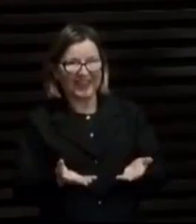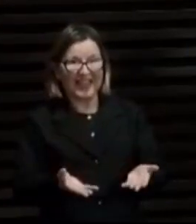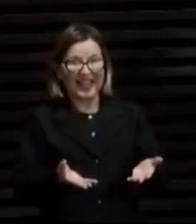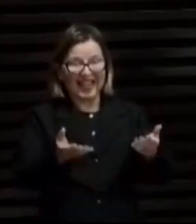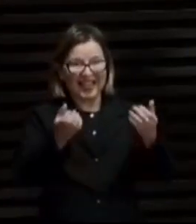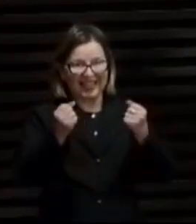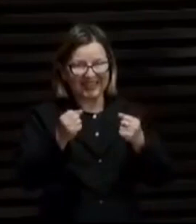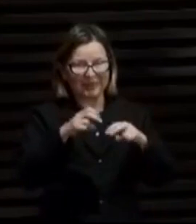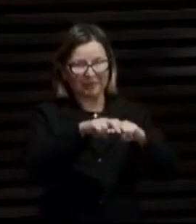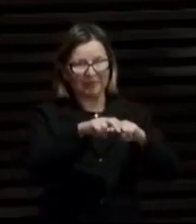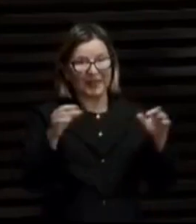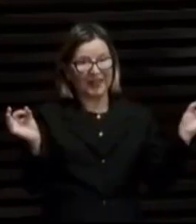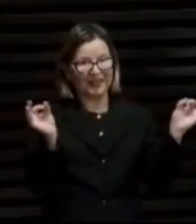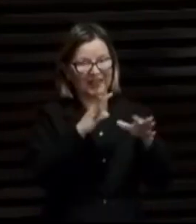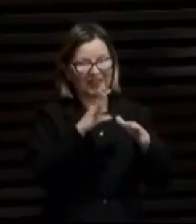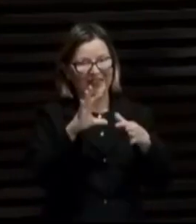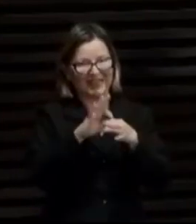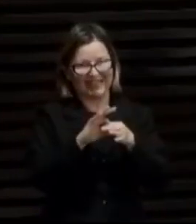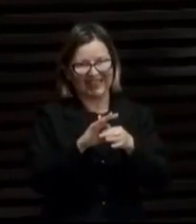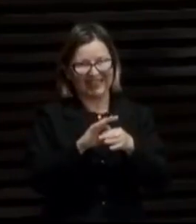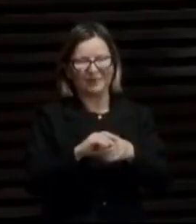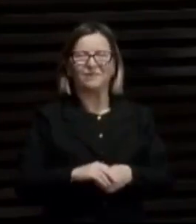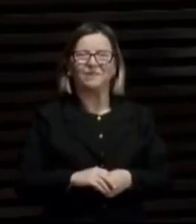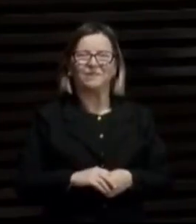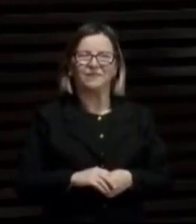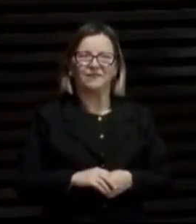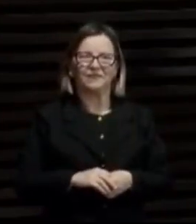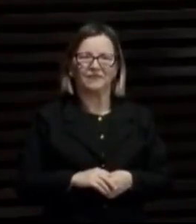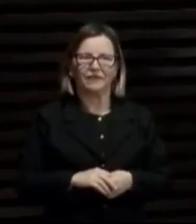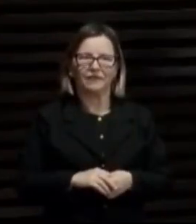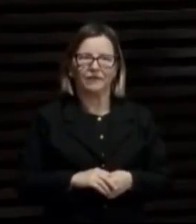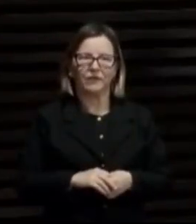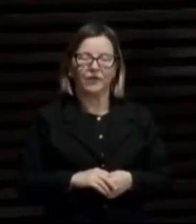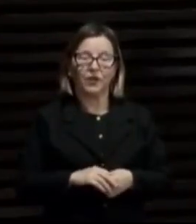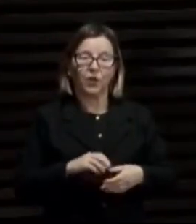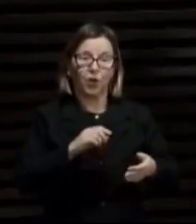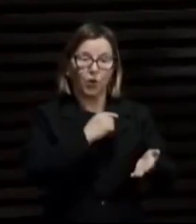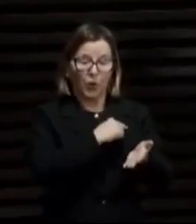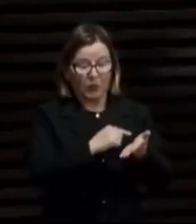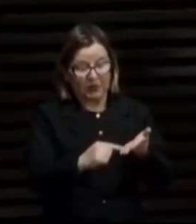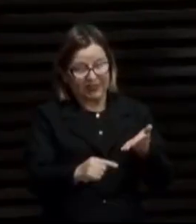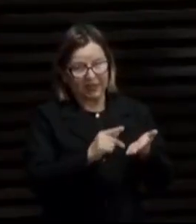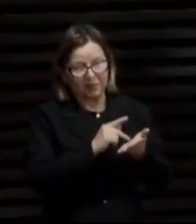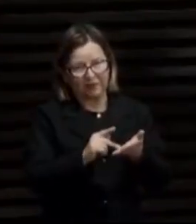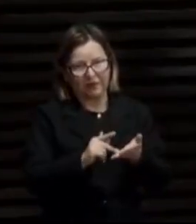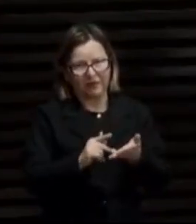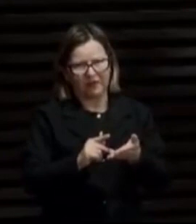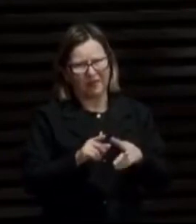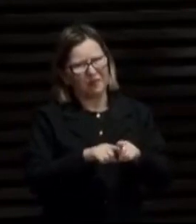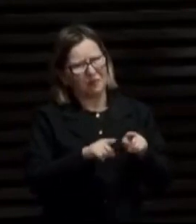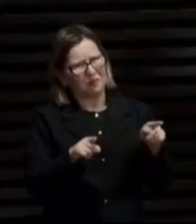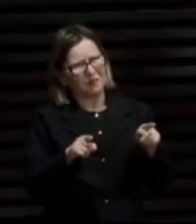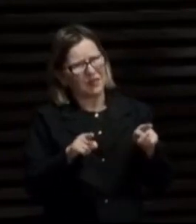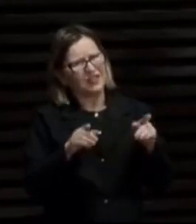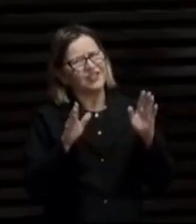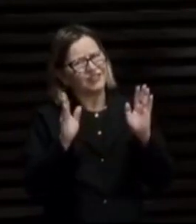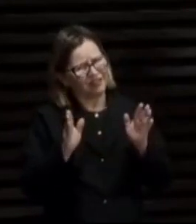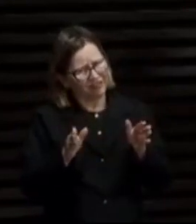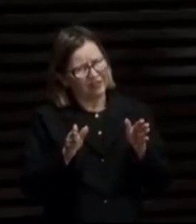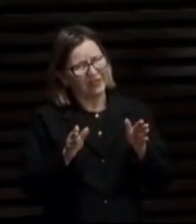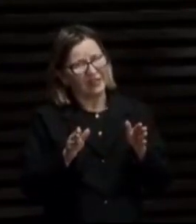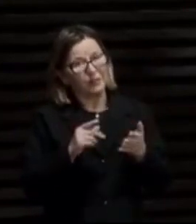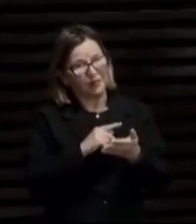começo, purificará. Mas não já foi purificado? O meu espírito já foi tratado. Mas a